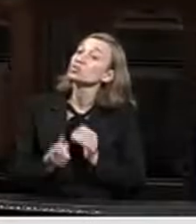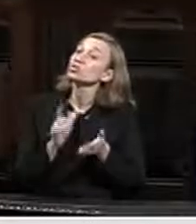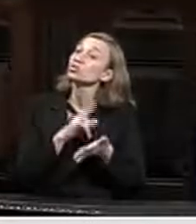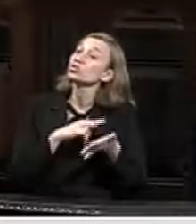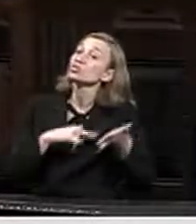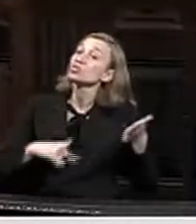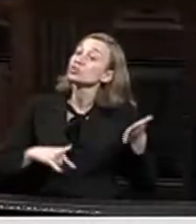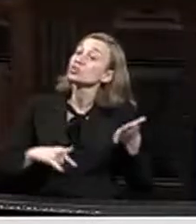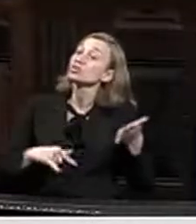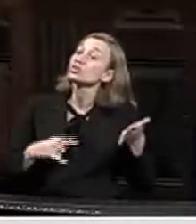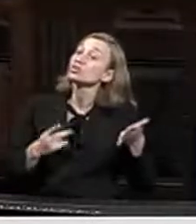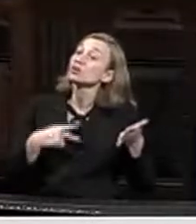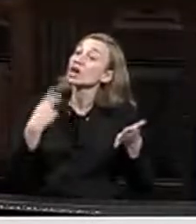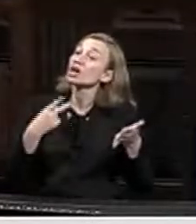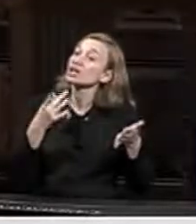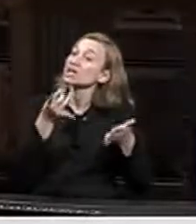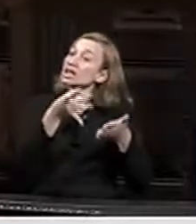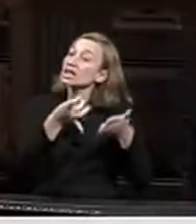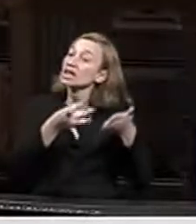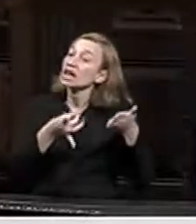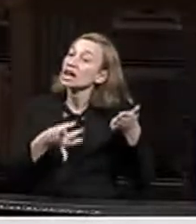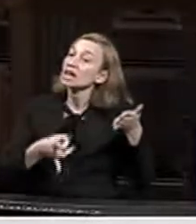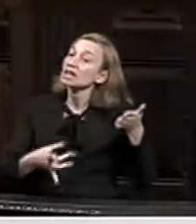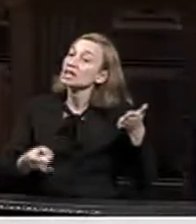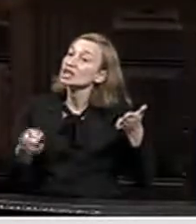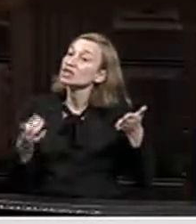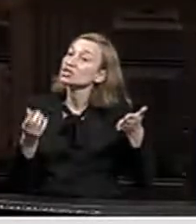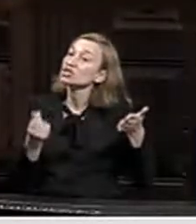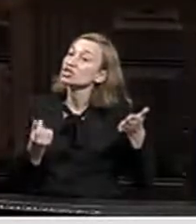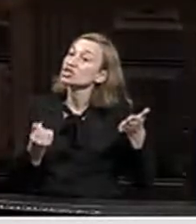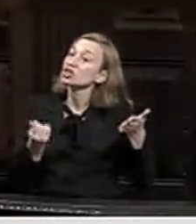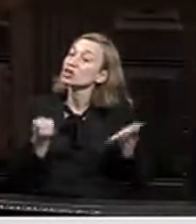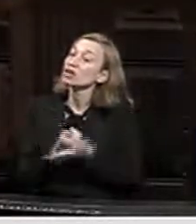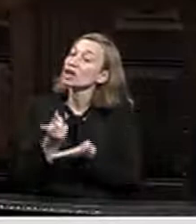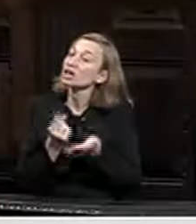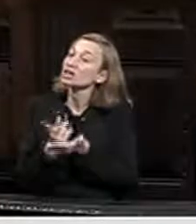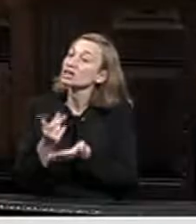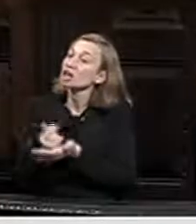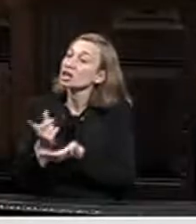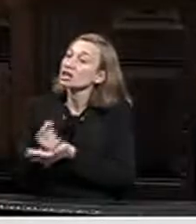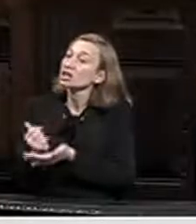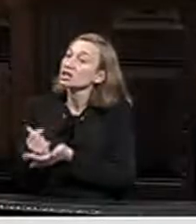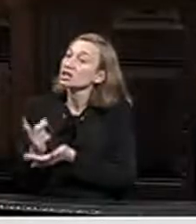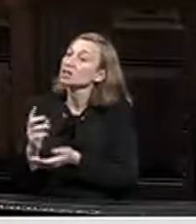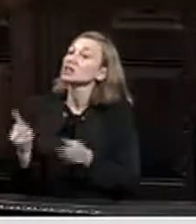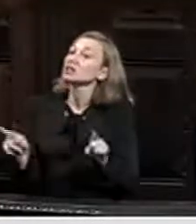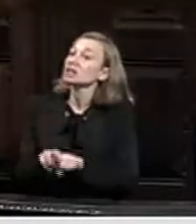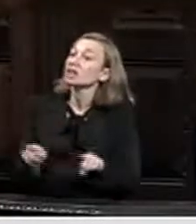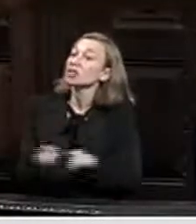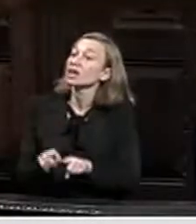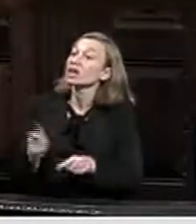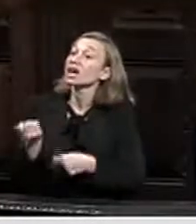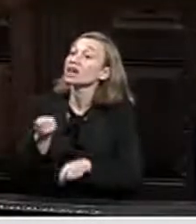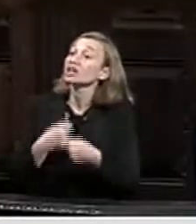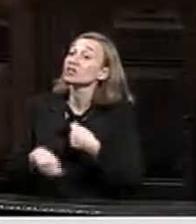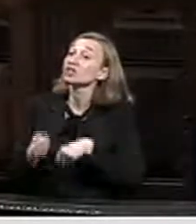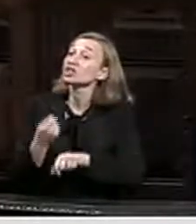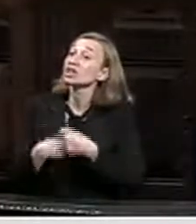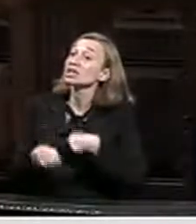despesas ordinárias, o corte de despesas não necessárias, o enxugamento da máquina administrativa,